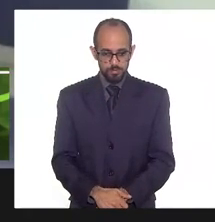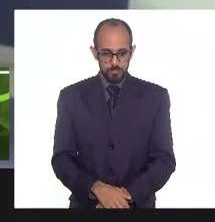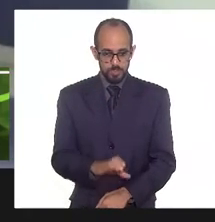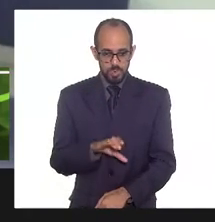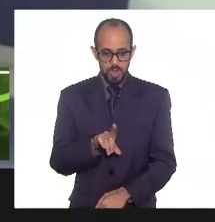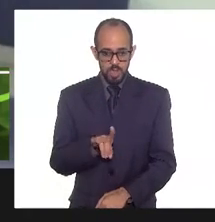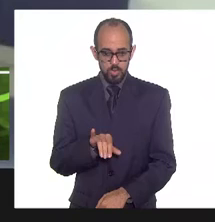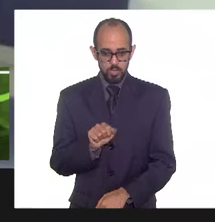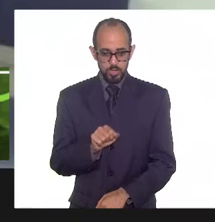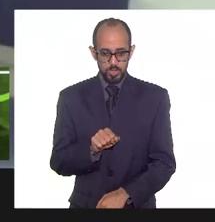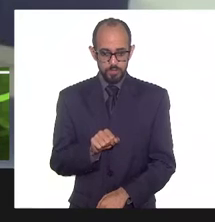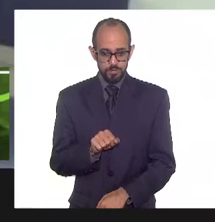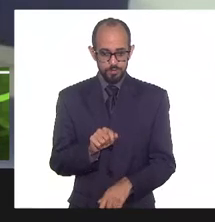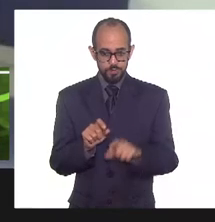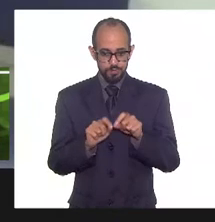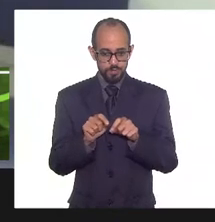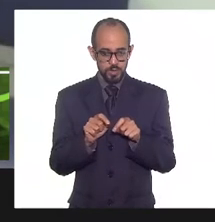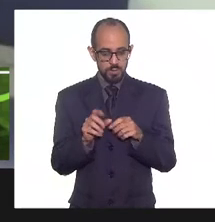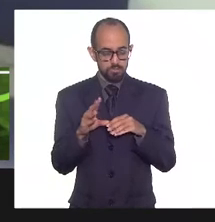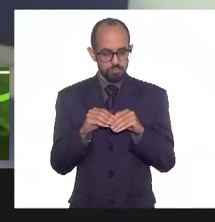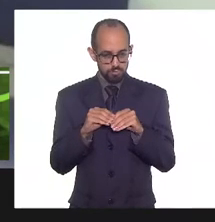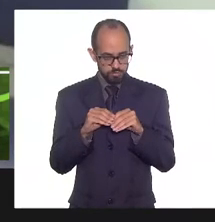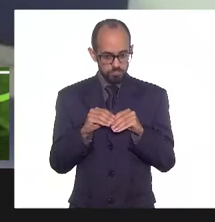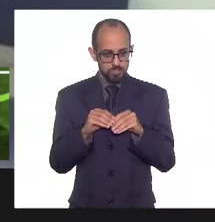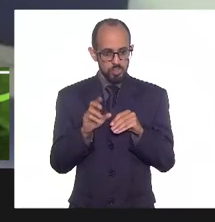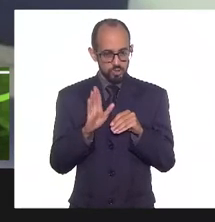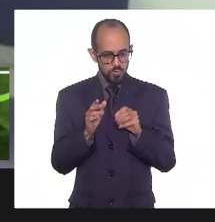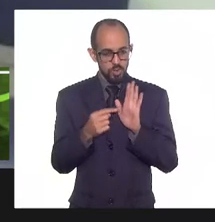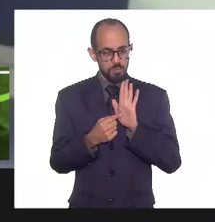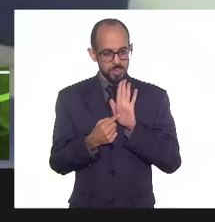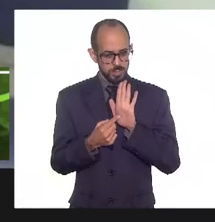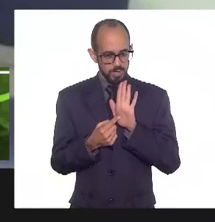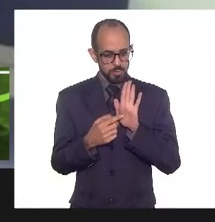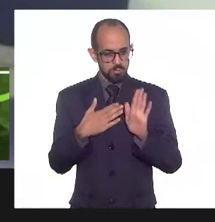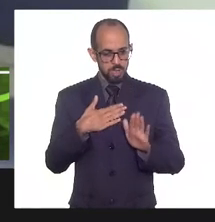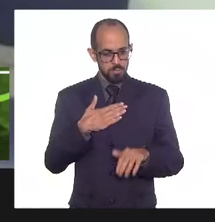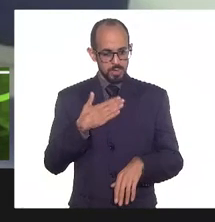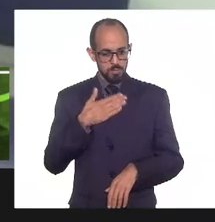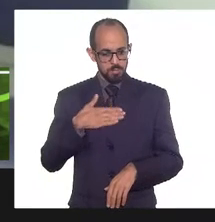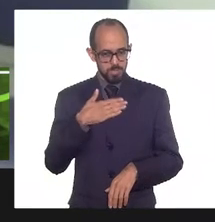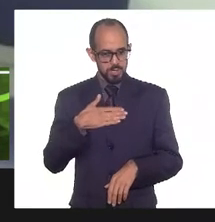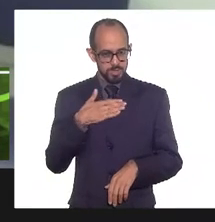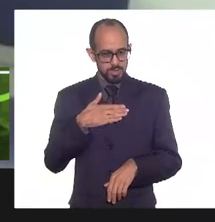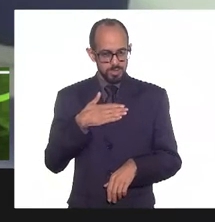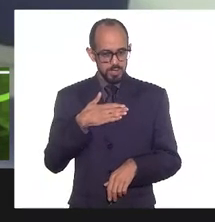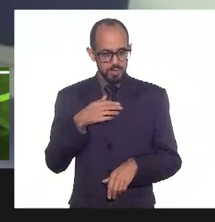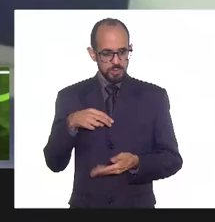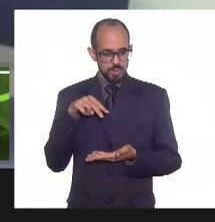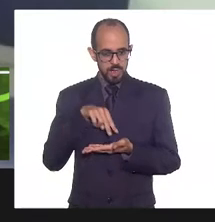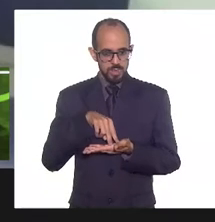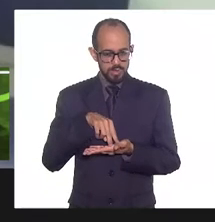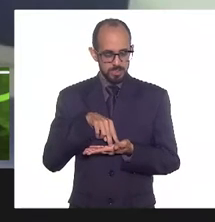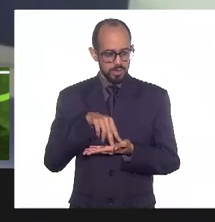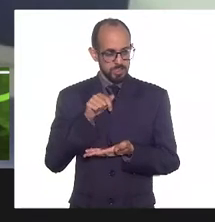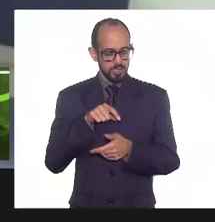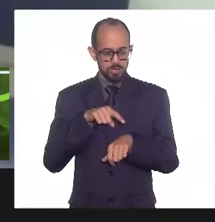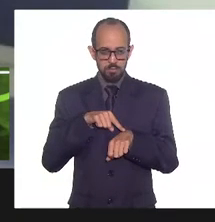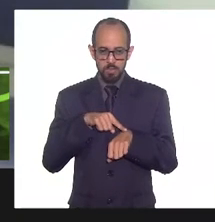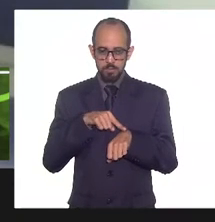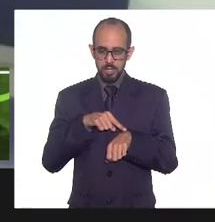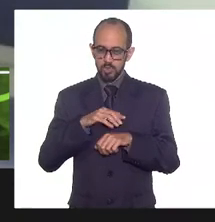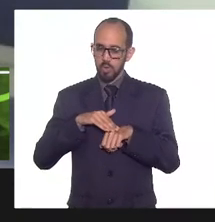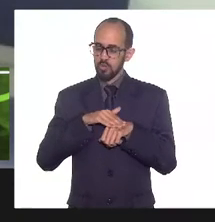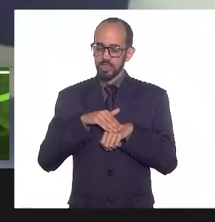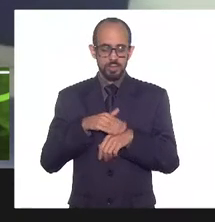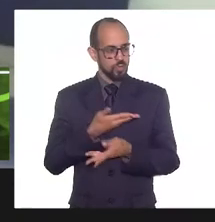é serei bem breve né já fui apresentada para mim é um prazer gigantesco estar aqui nesse momento conversando com